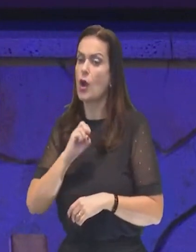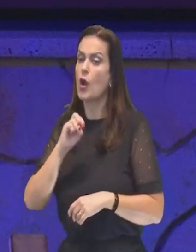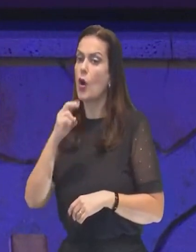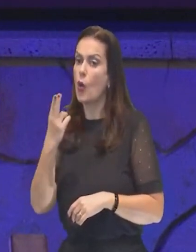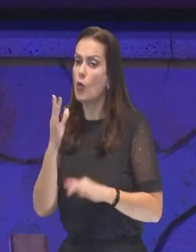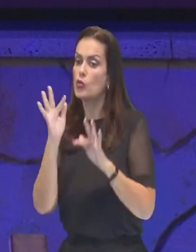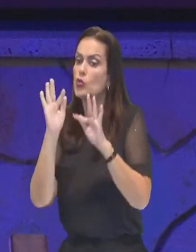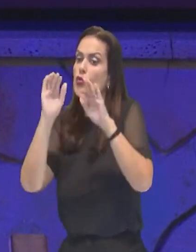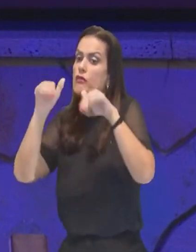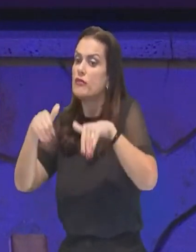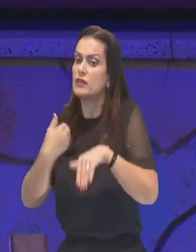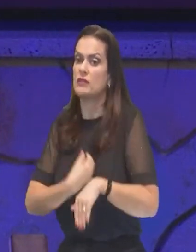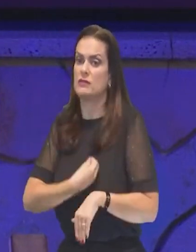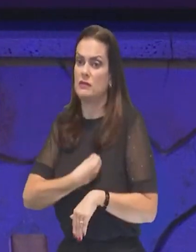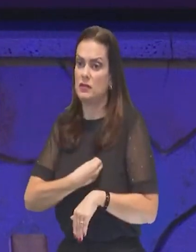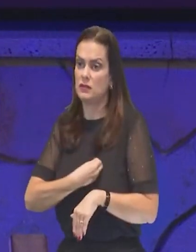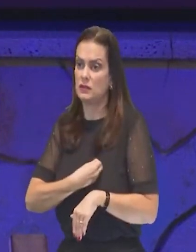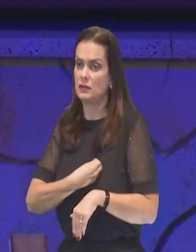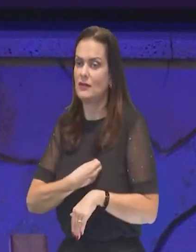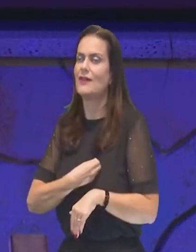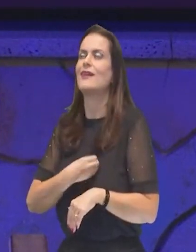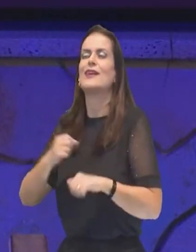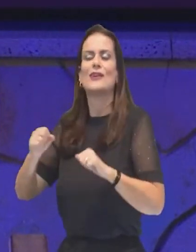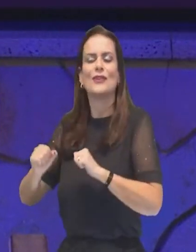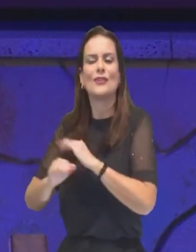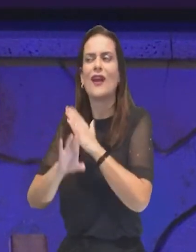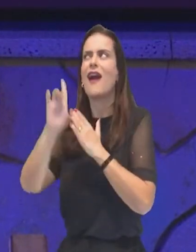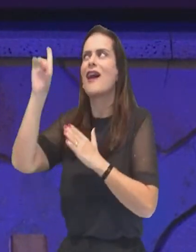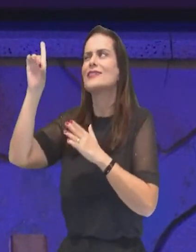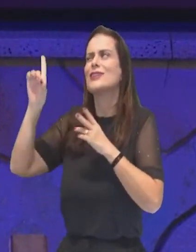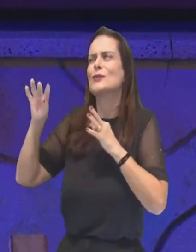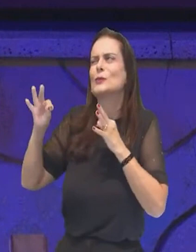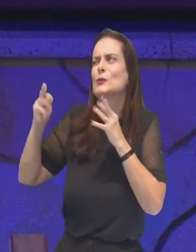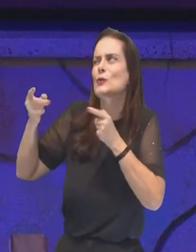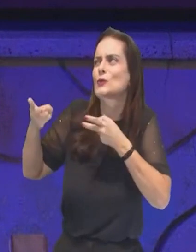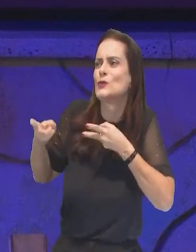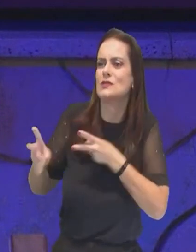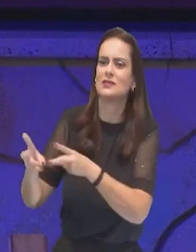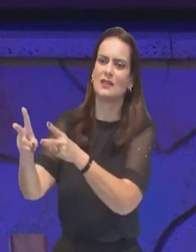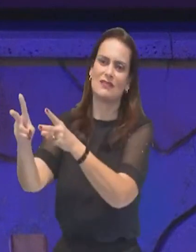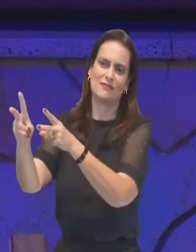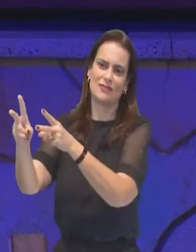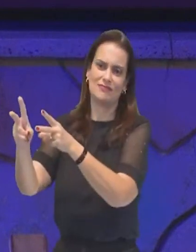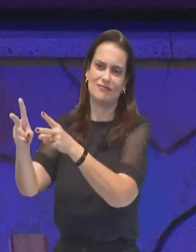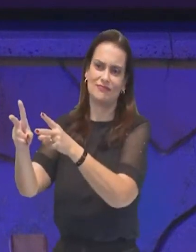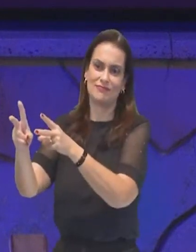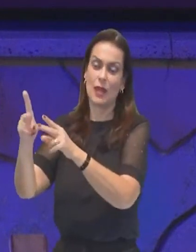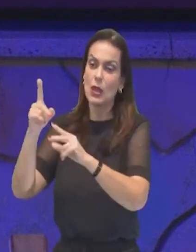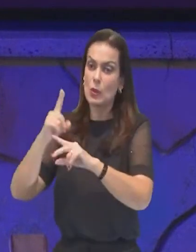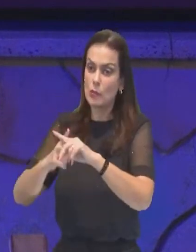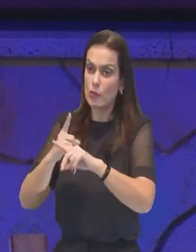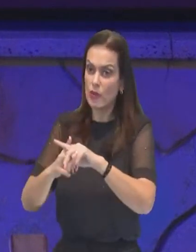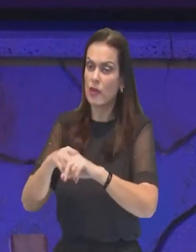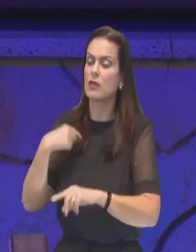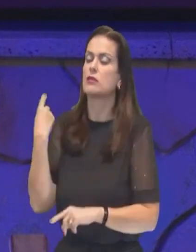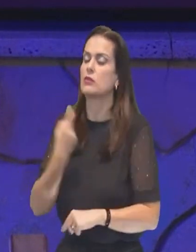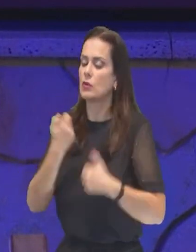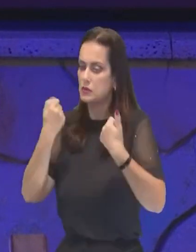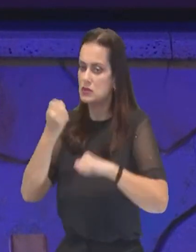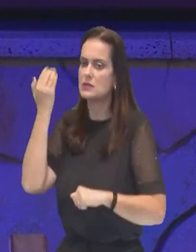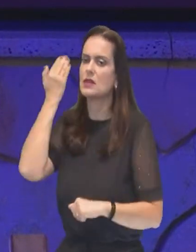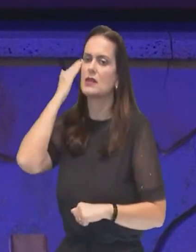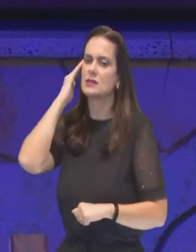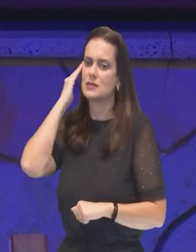dela, que Deus seja glorificado em tudo. Dessa forma, precisamos